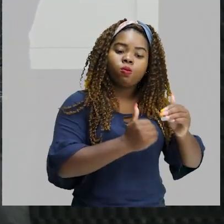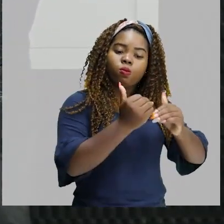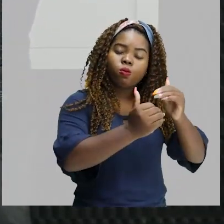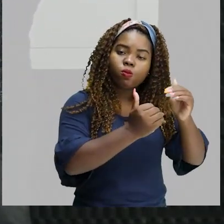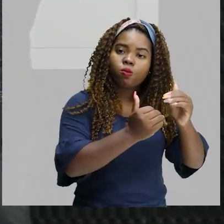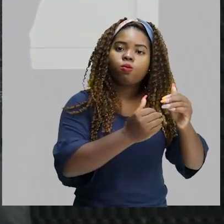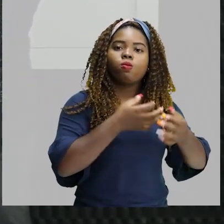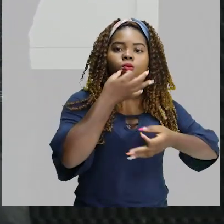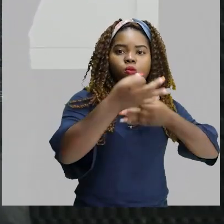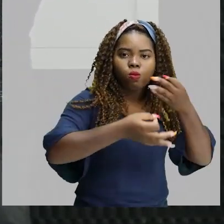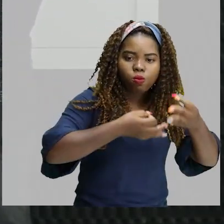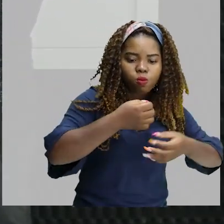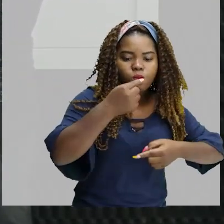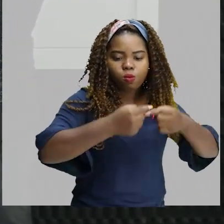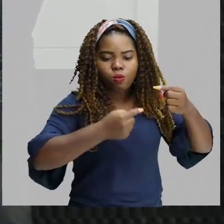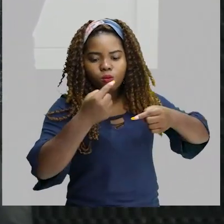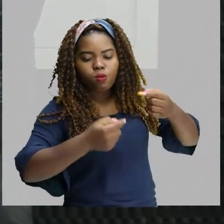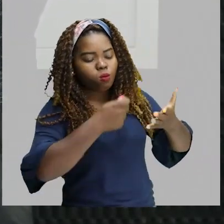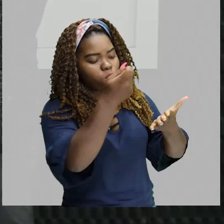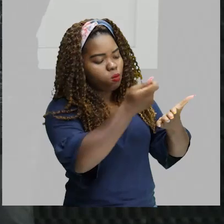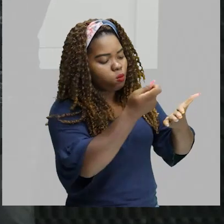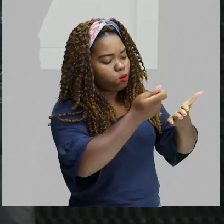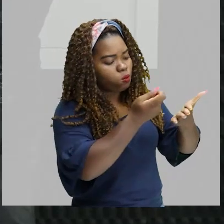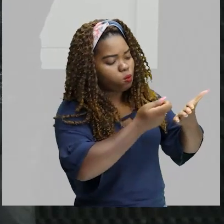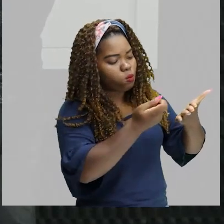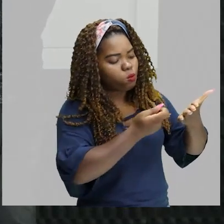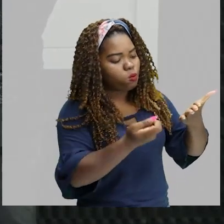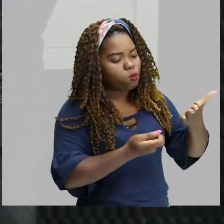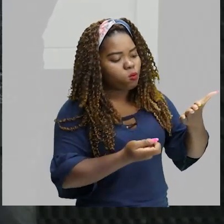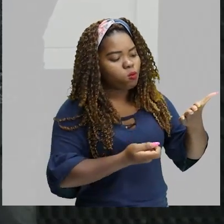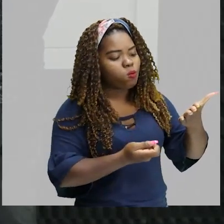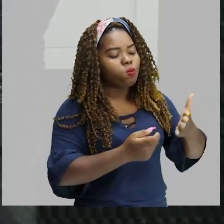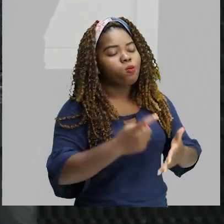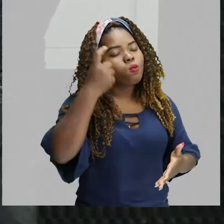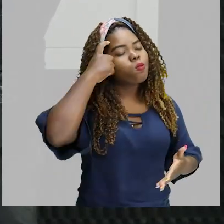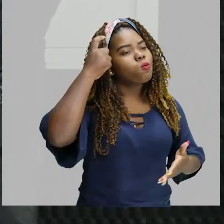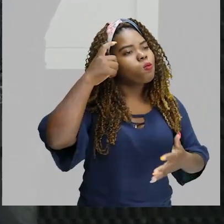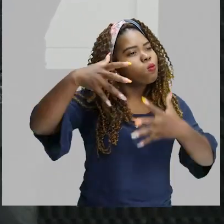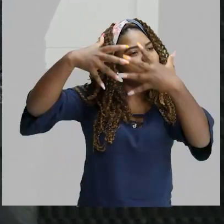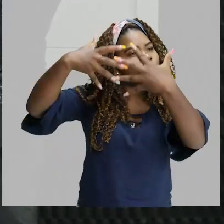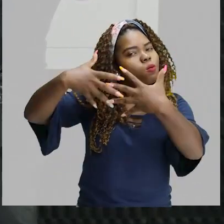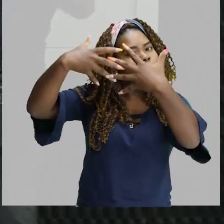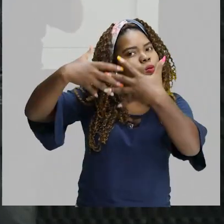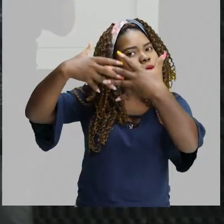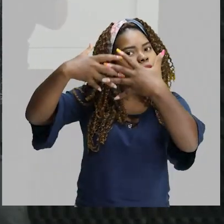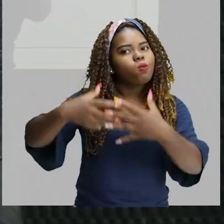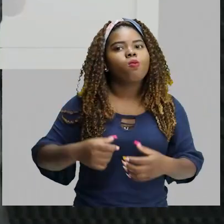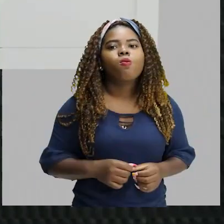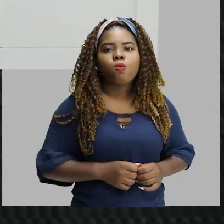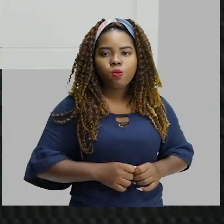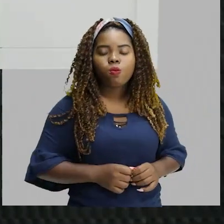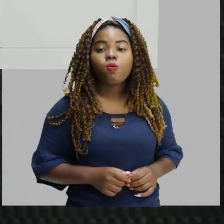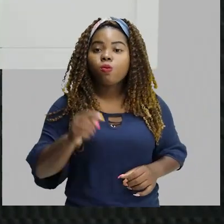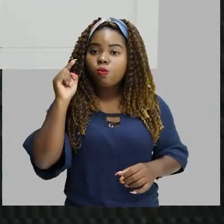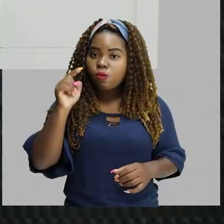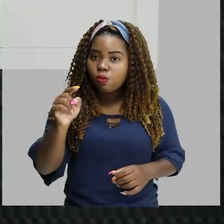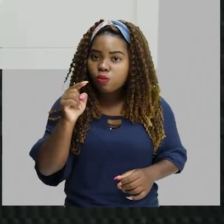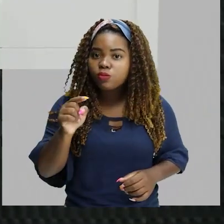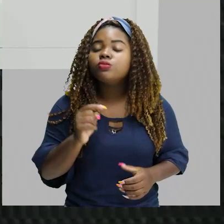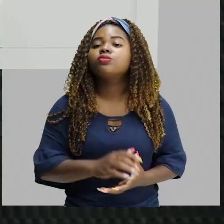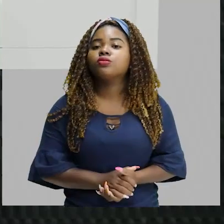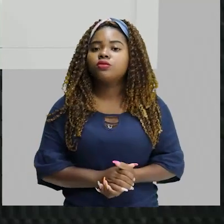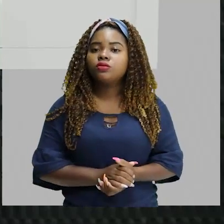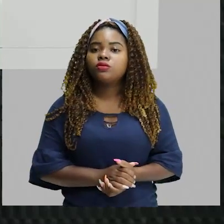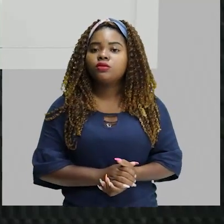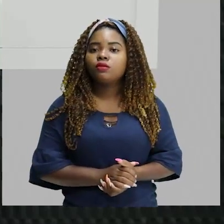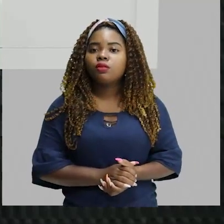da argumentação. Isso aqui serve muito para você que vai fazer o vestibular, principalmente. A construção